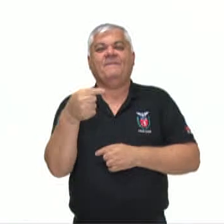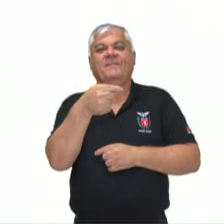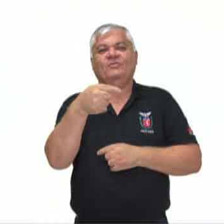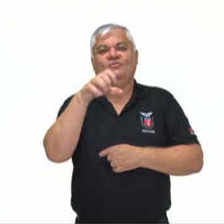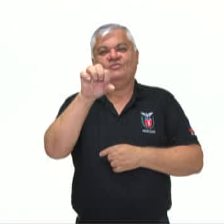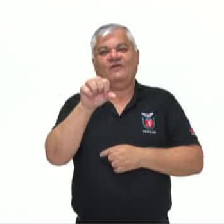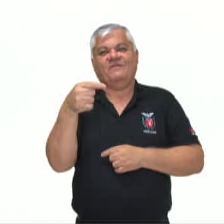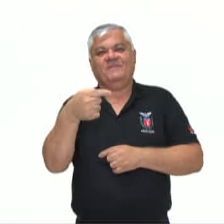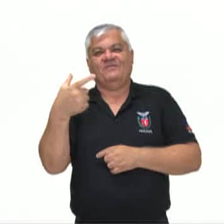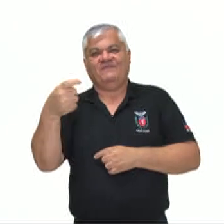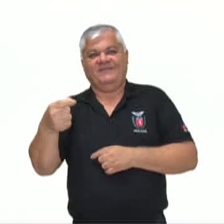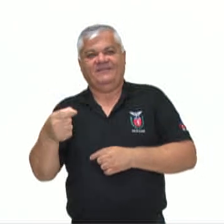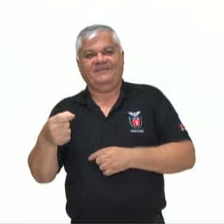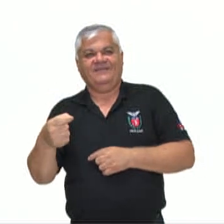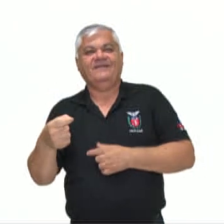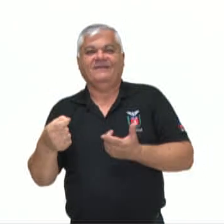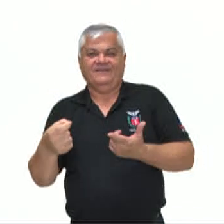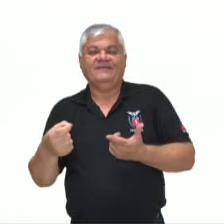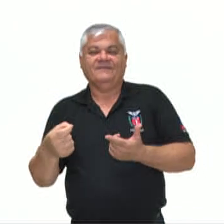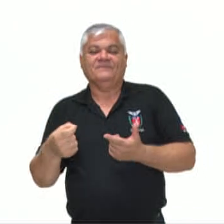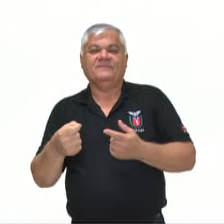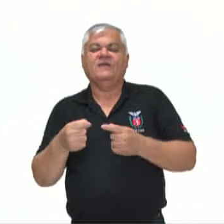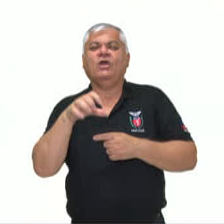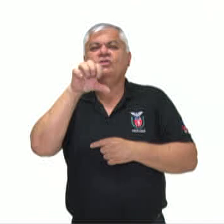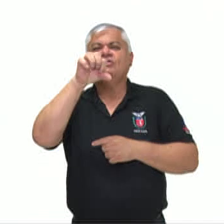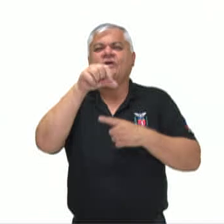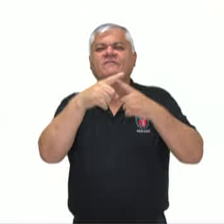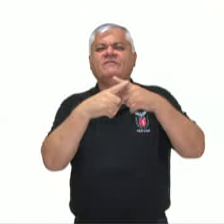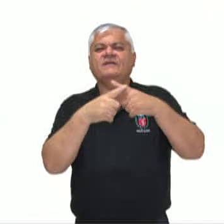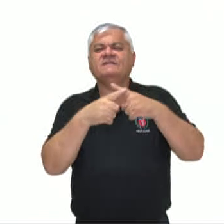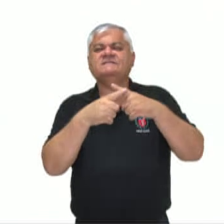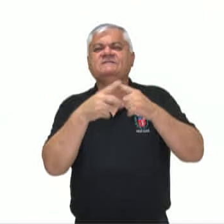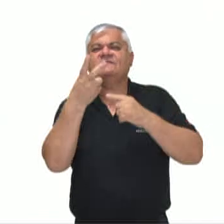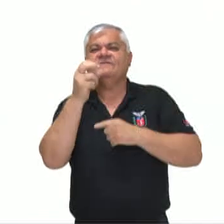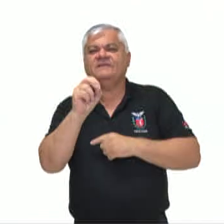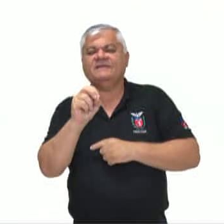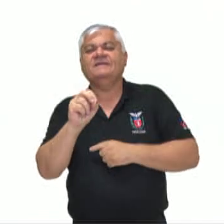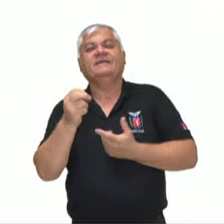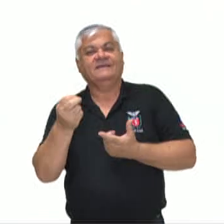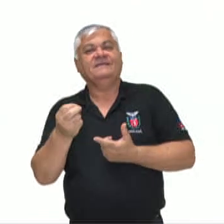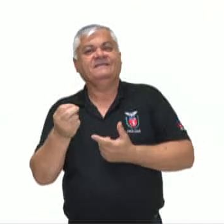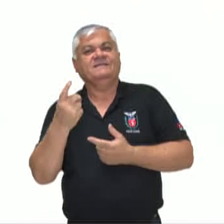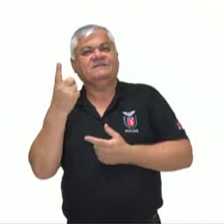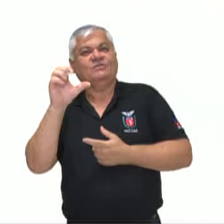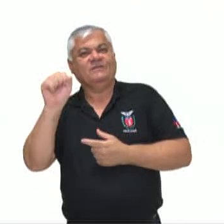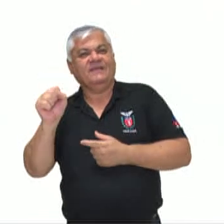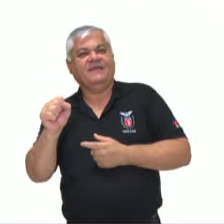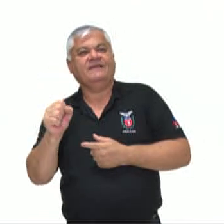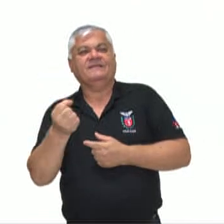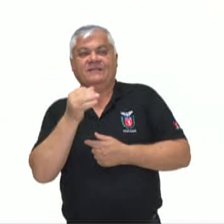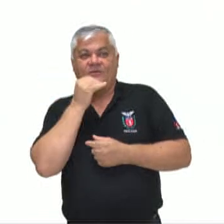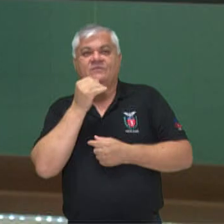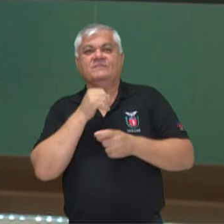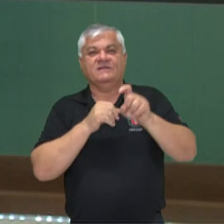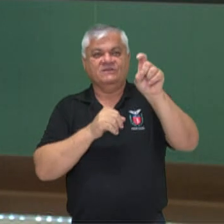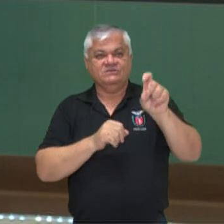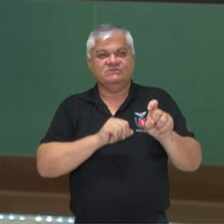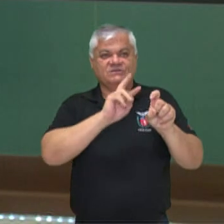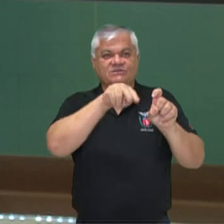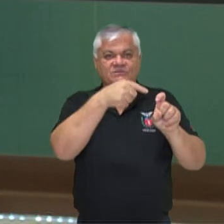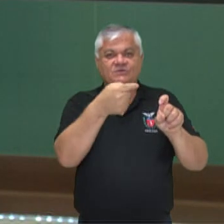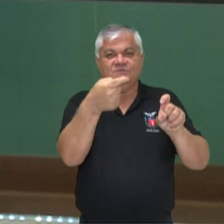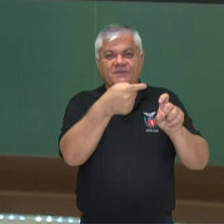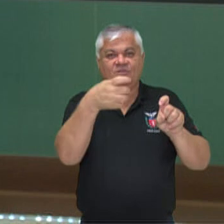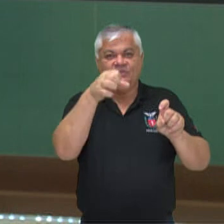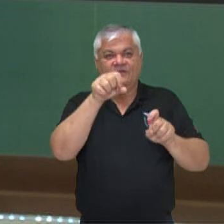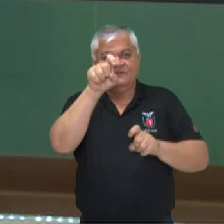menos 20, né? 180, 9 vezes 20, 9 com menos 20, menos 29. E eu vou reescrever o menos